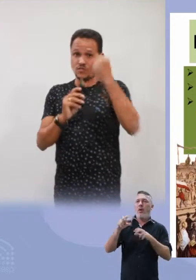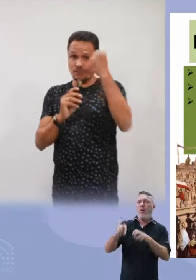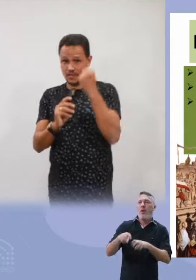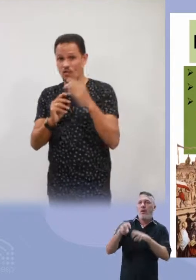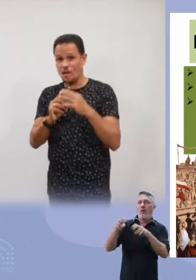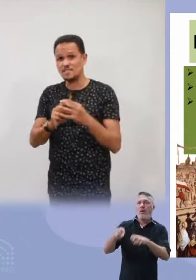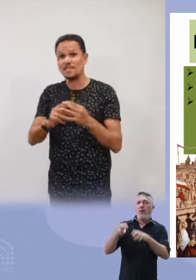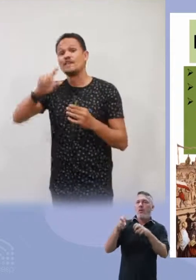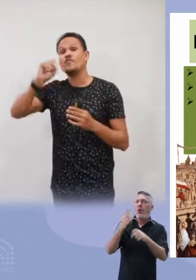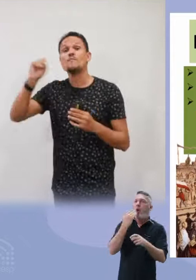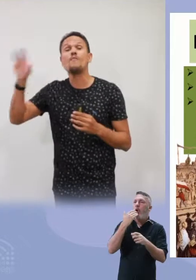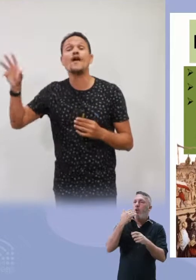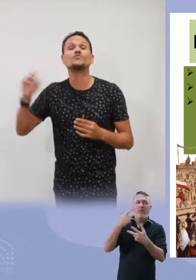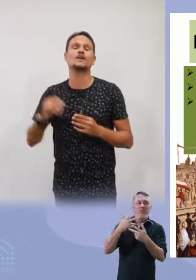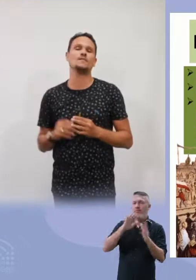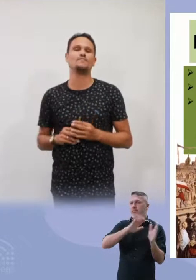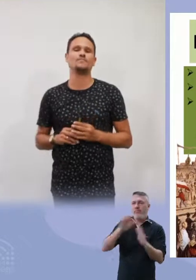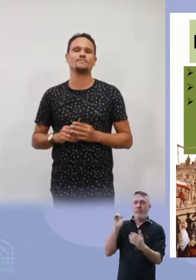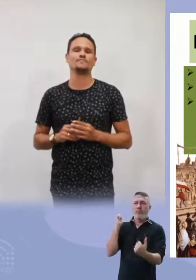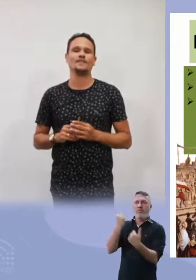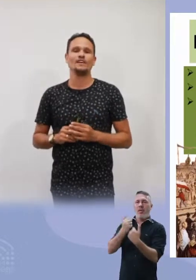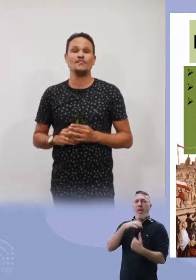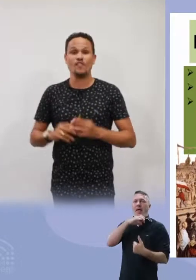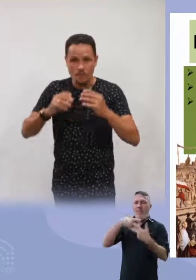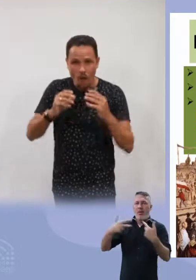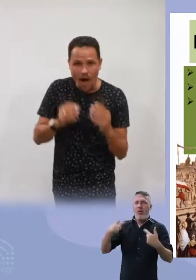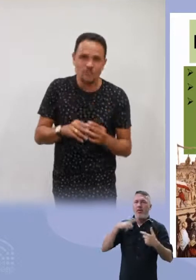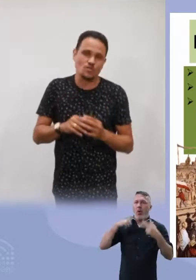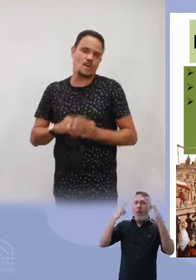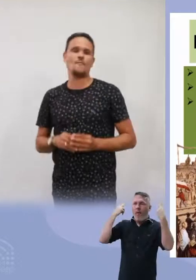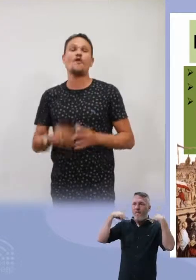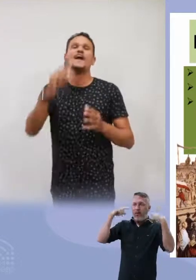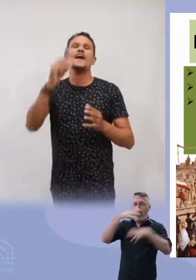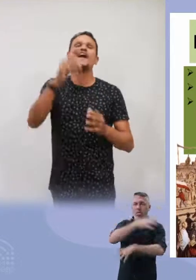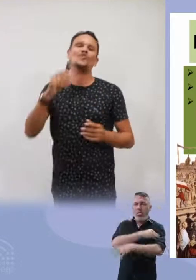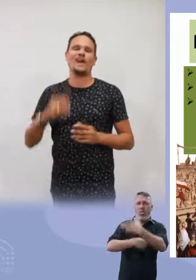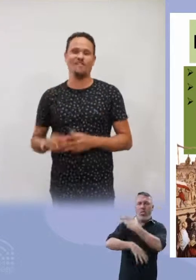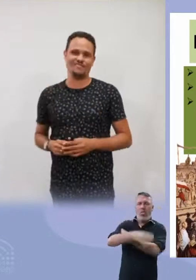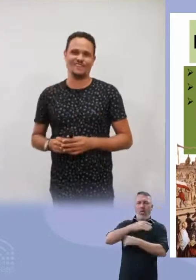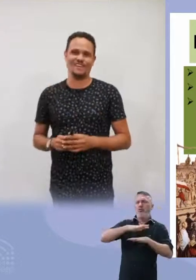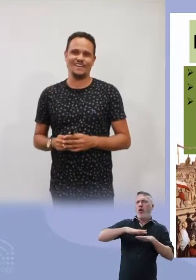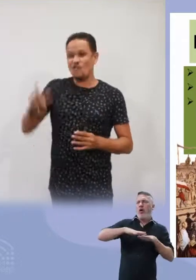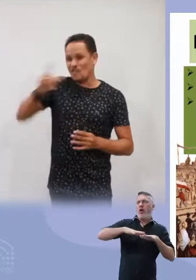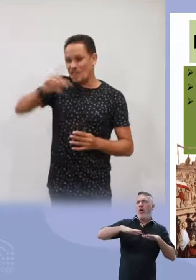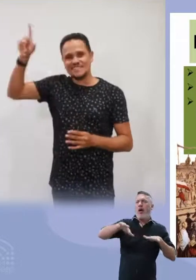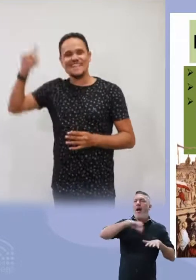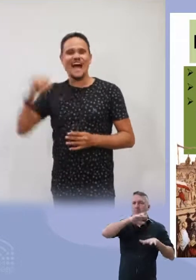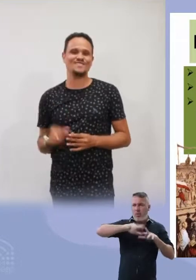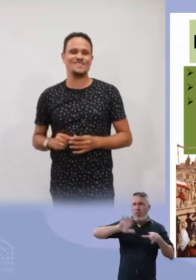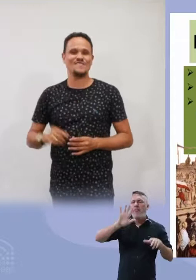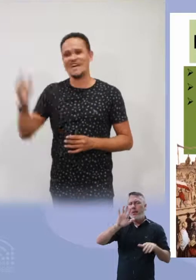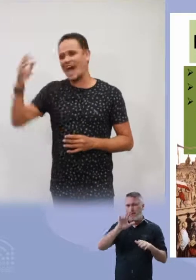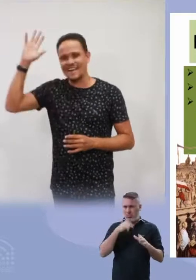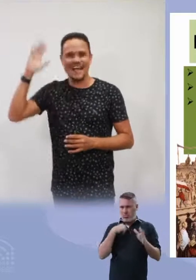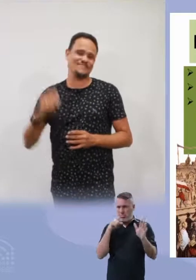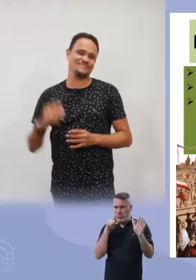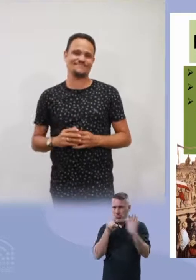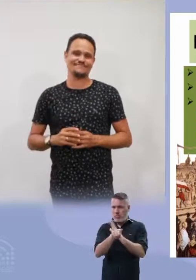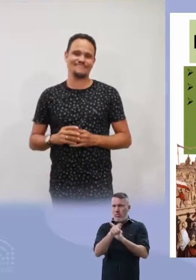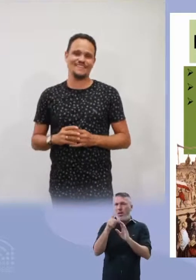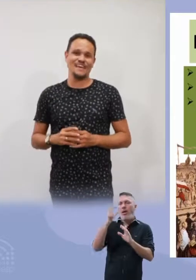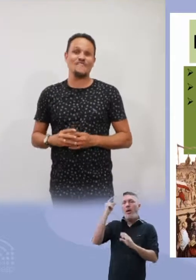Esses 90 homens vão embora do campo. Vão embora do campo, rural, e vão lá para as cidades. Ficarem